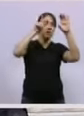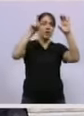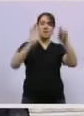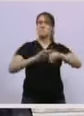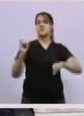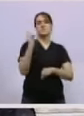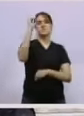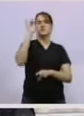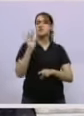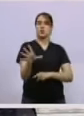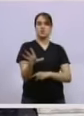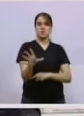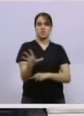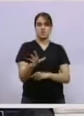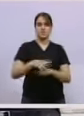importa.